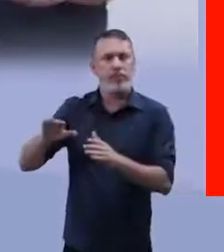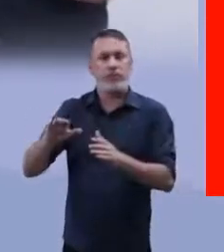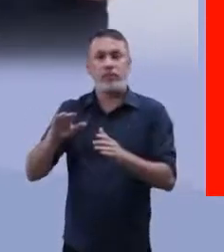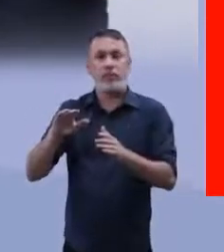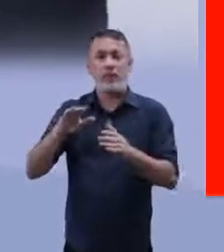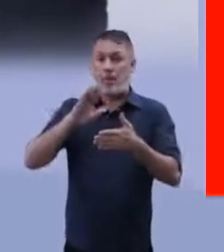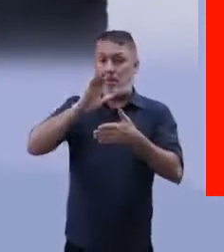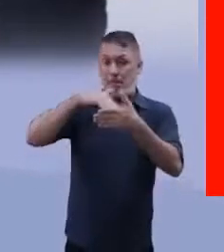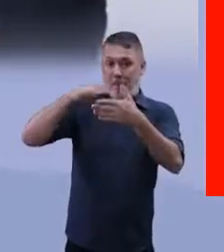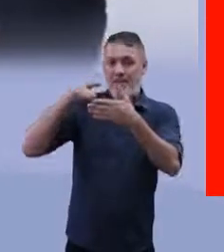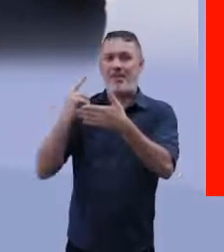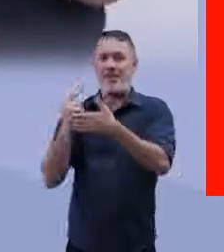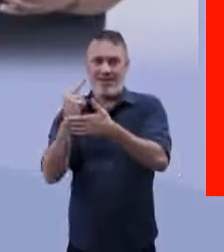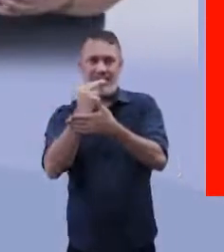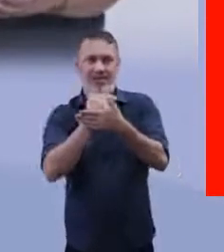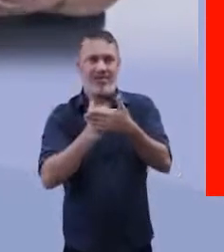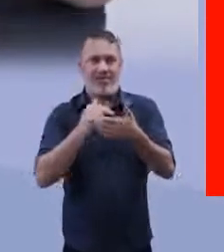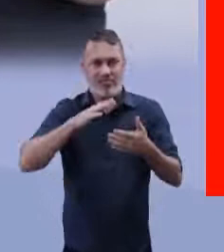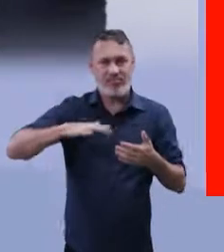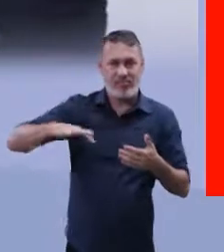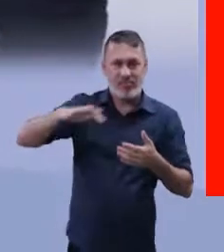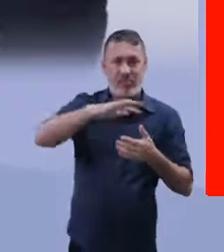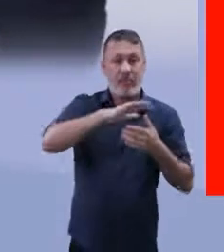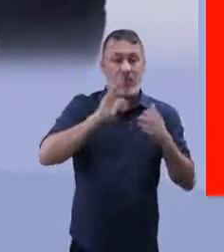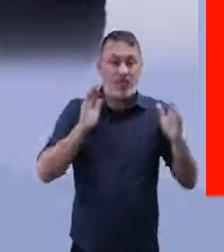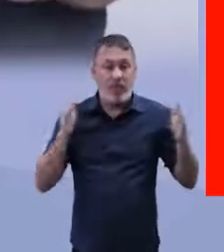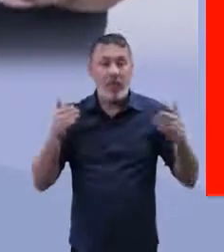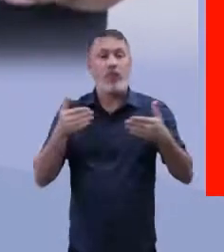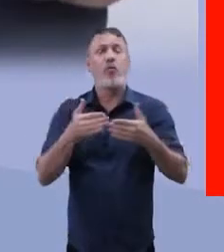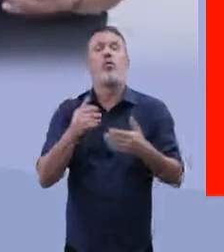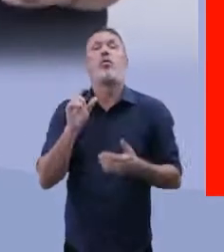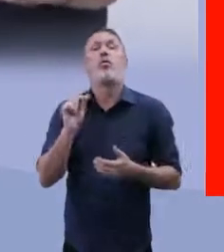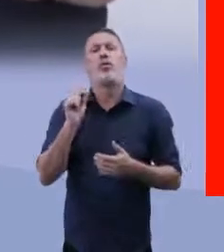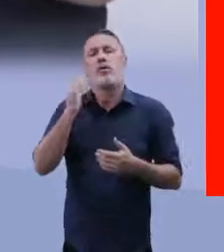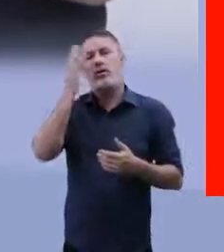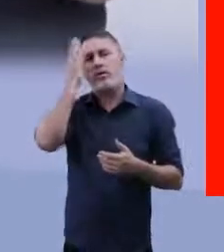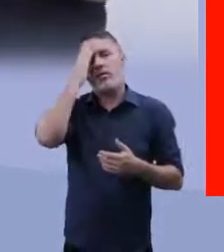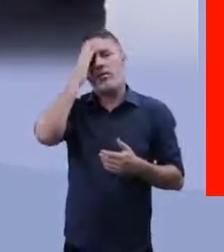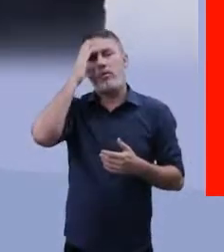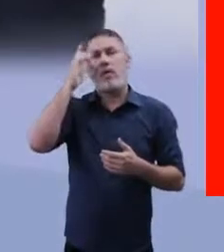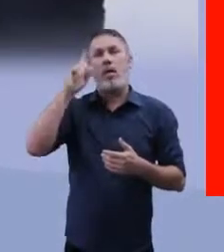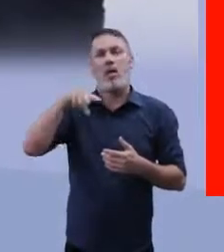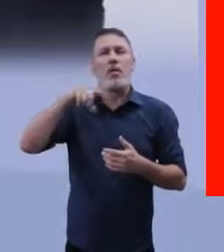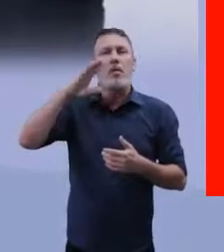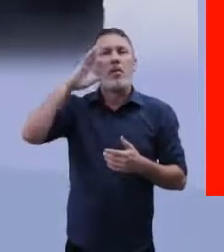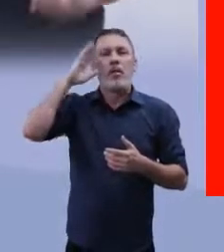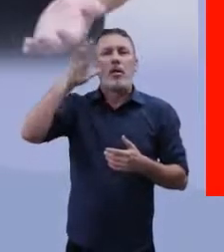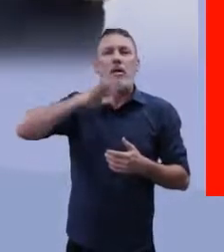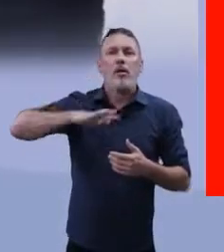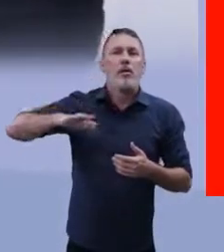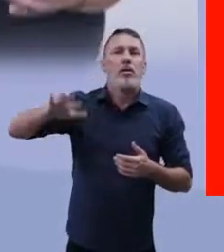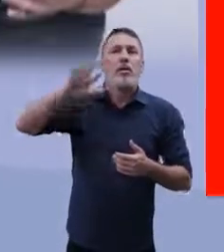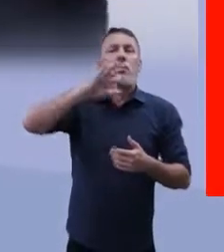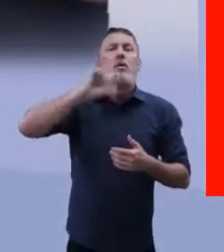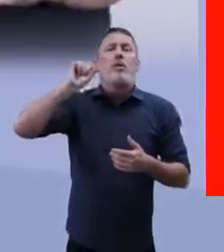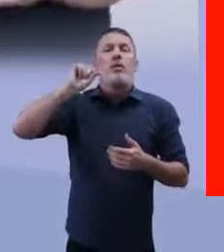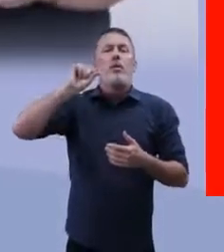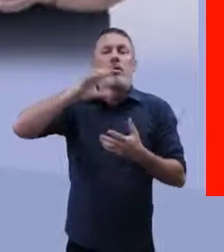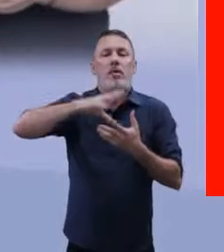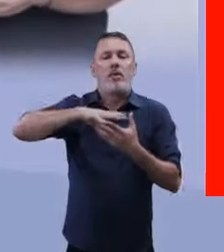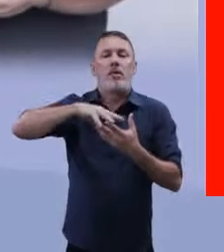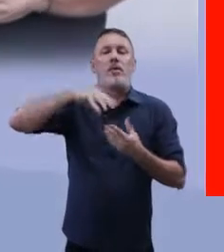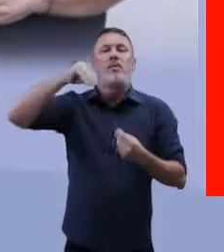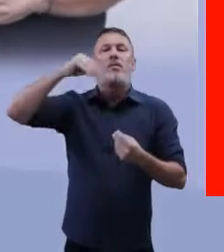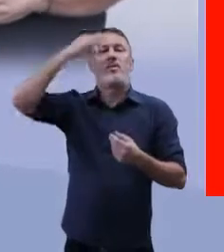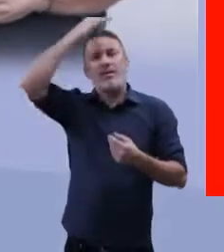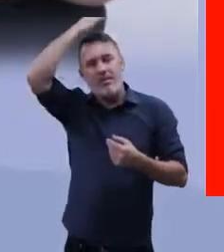Todo o enfoque está na intuição e na ausência de lógica. São contempladores das coisas